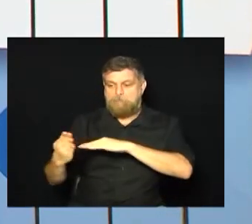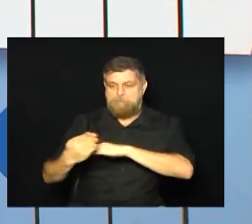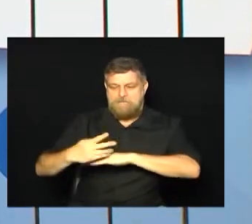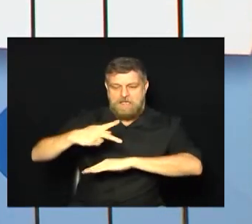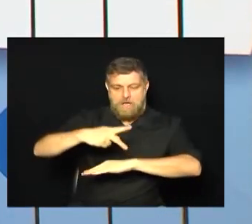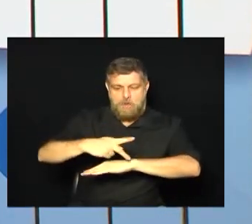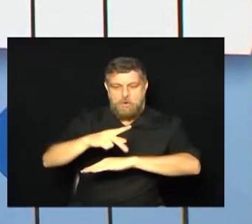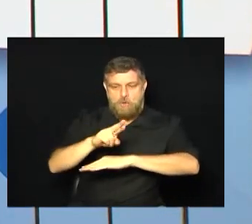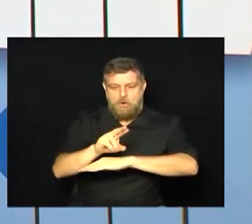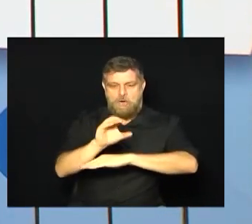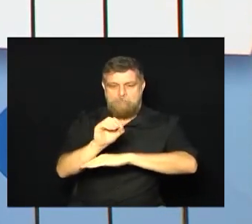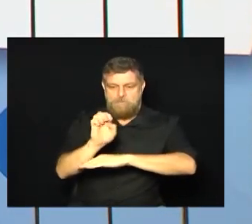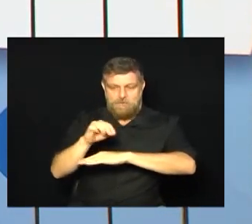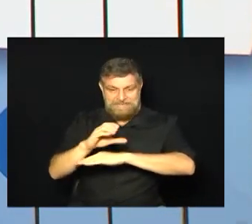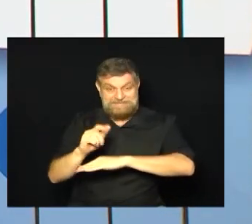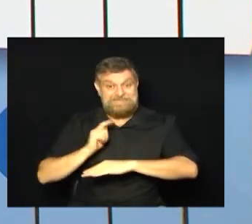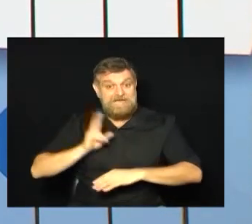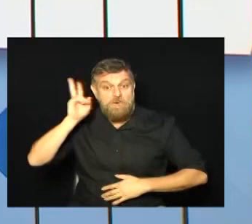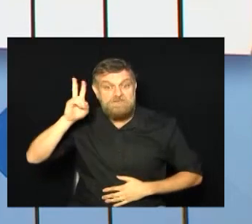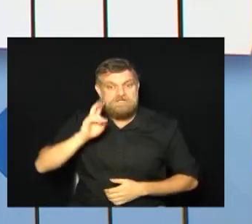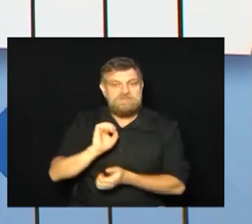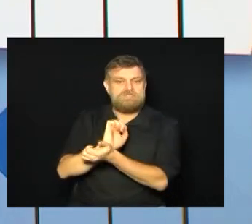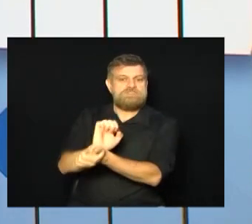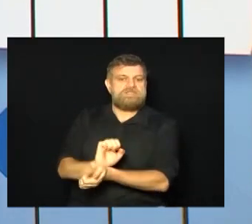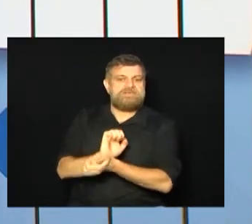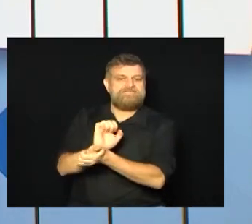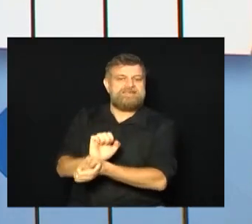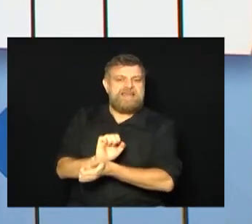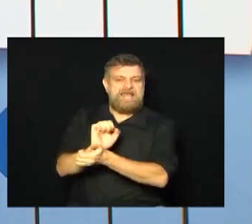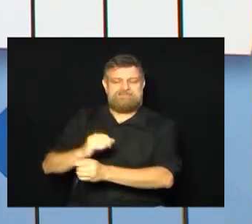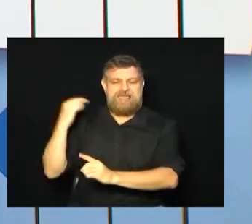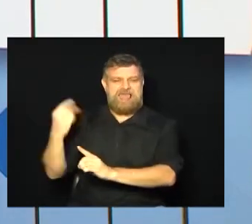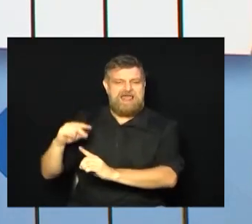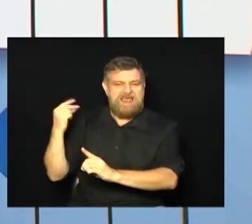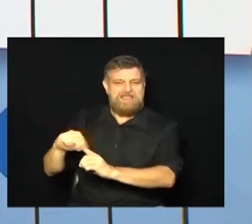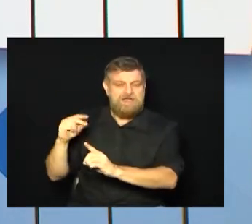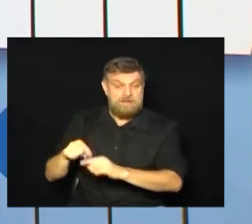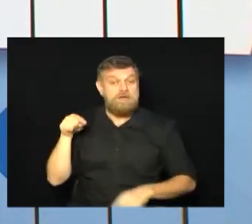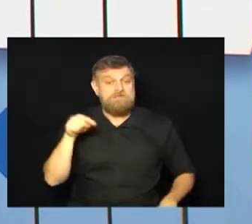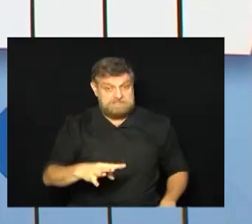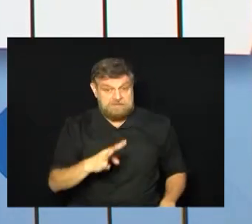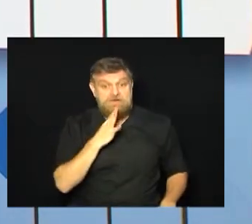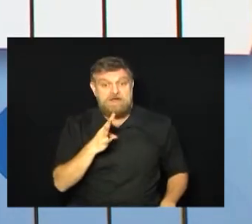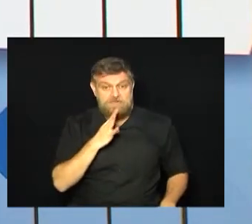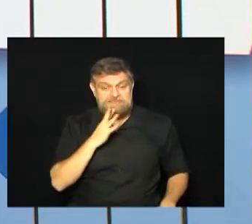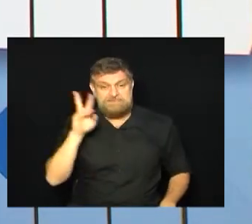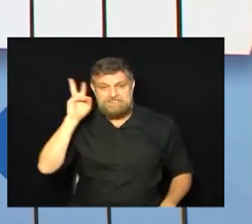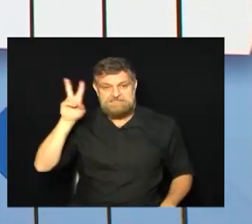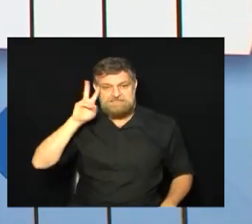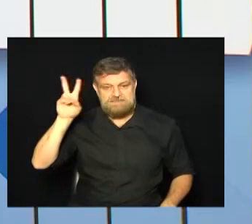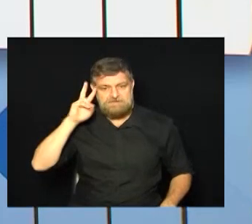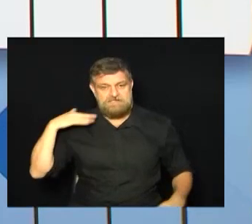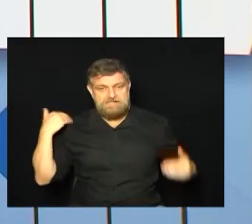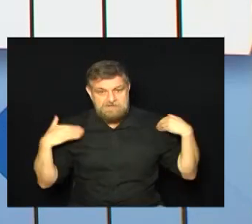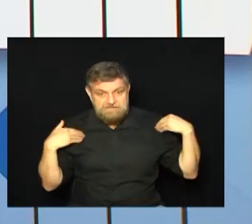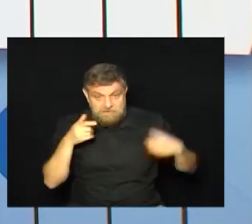uma história dos escravos aqui nessa região e você vai conhecer, inclusive, parte dessa história nesse passeio.